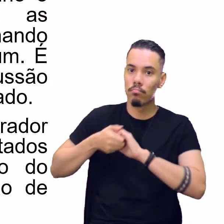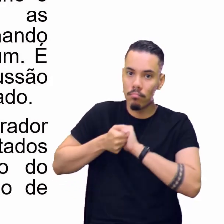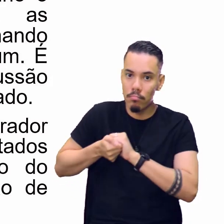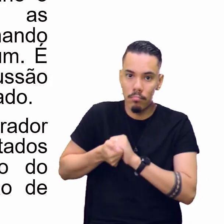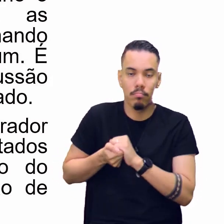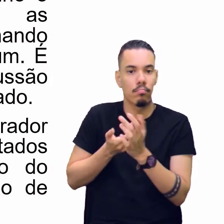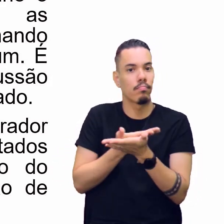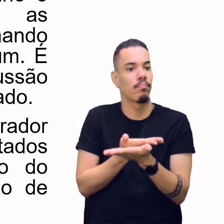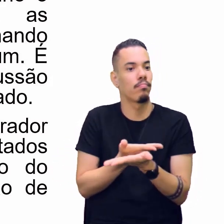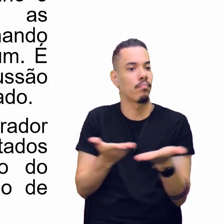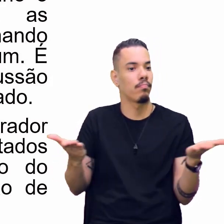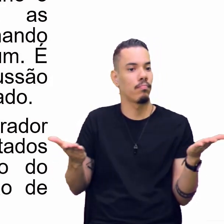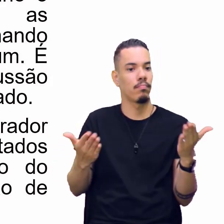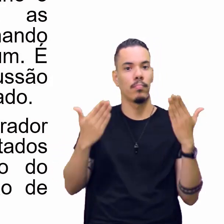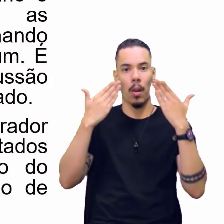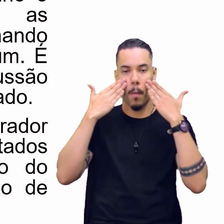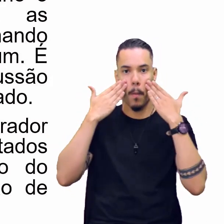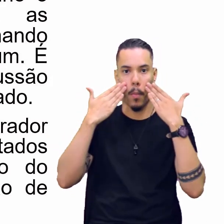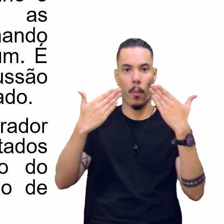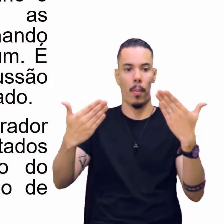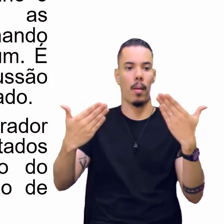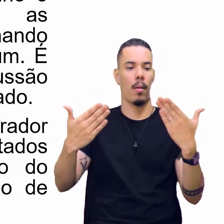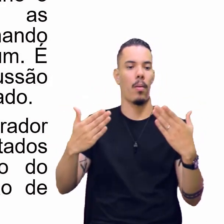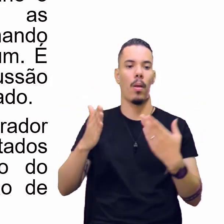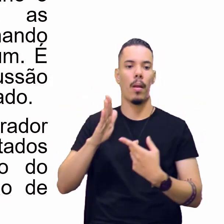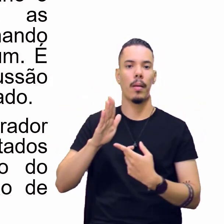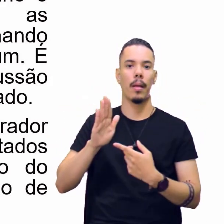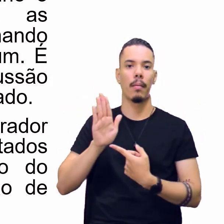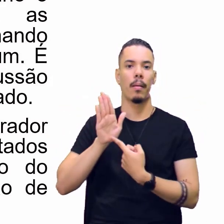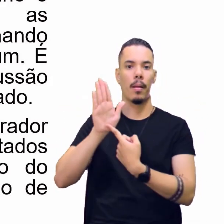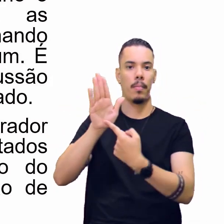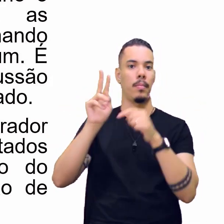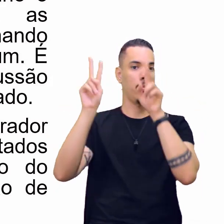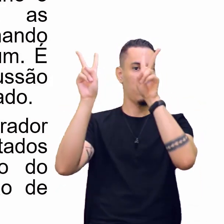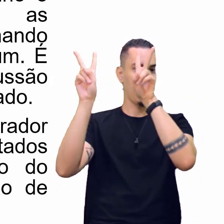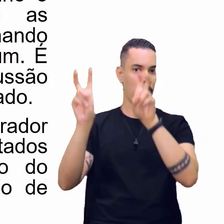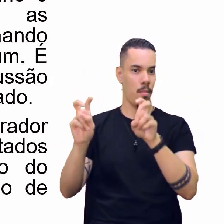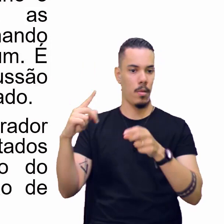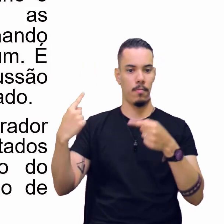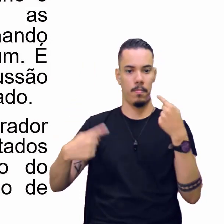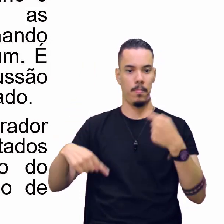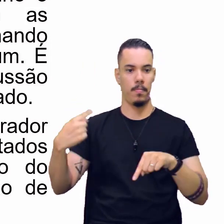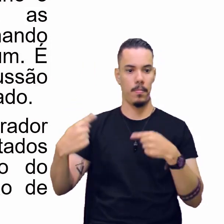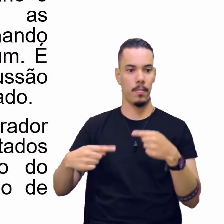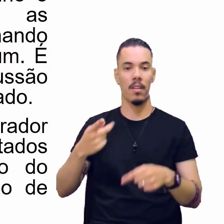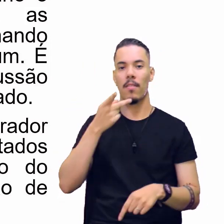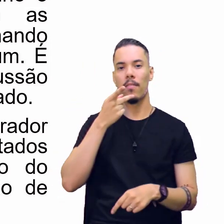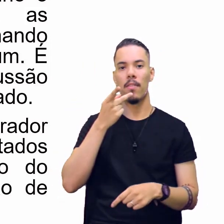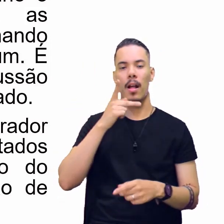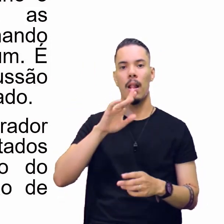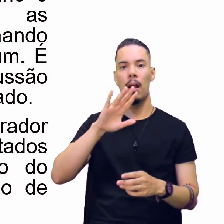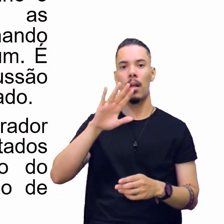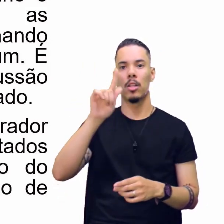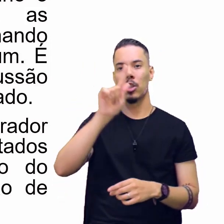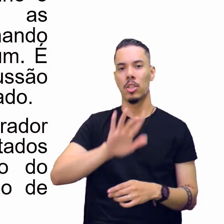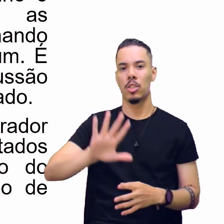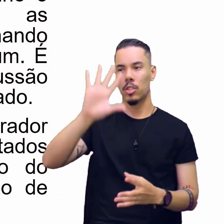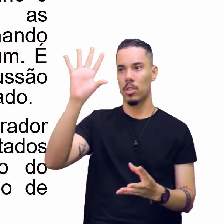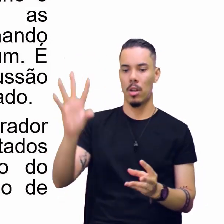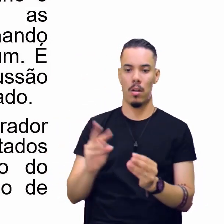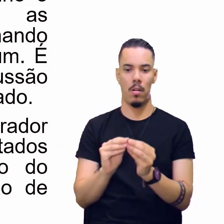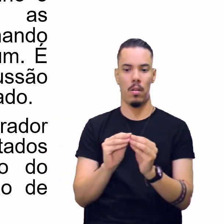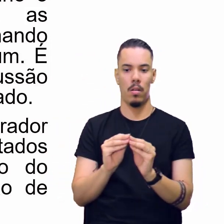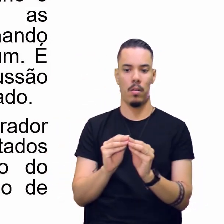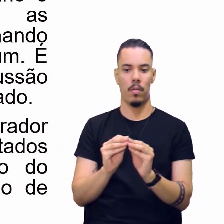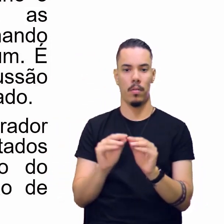público, apresenta o tema que será debatido e fala de modo geral sobre o assunto.